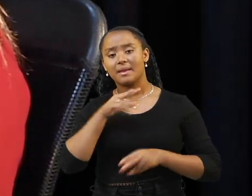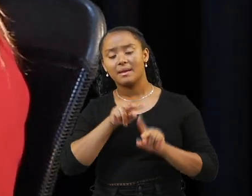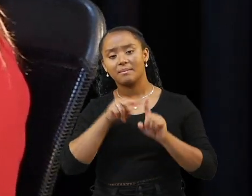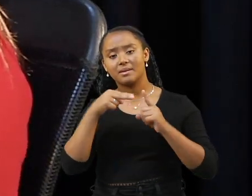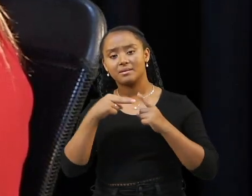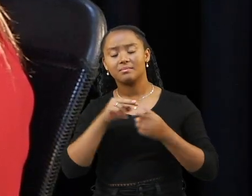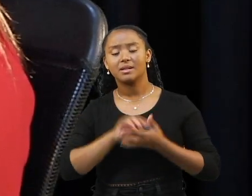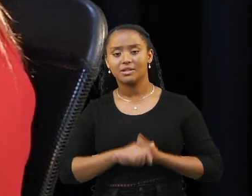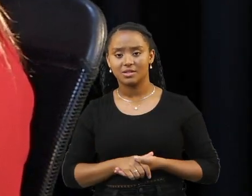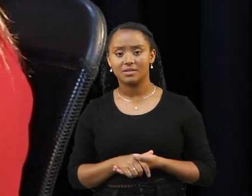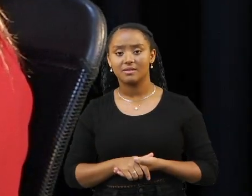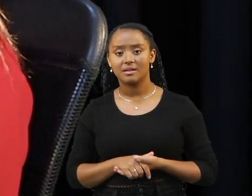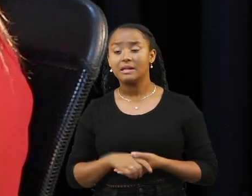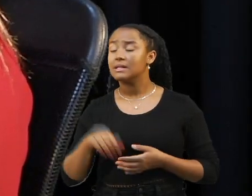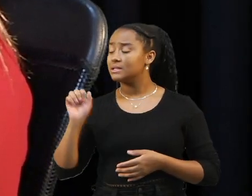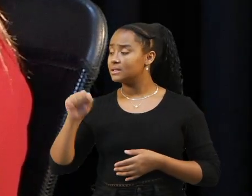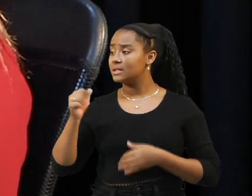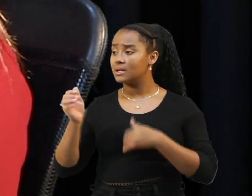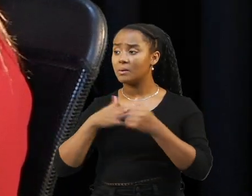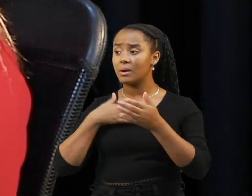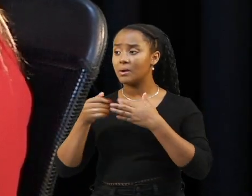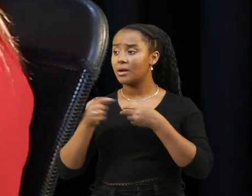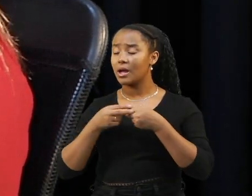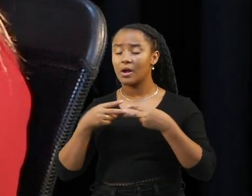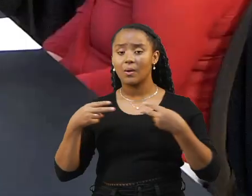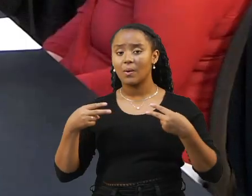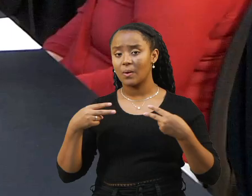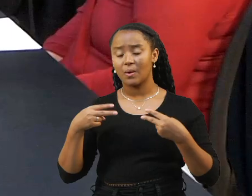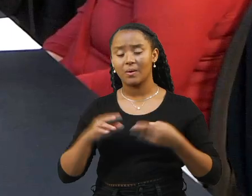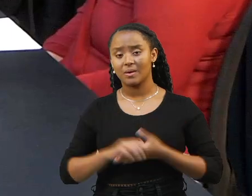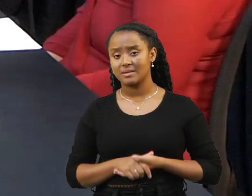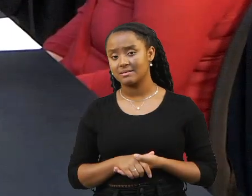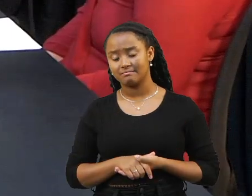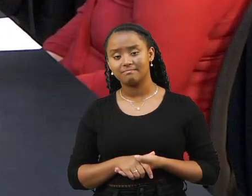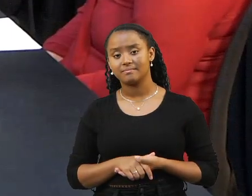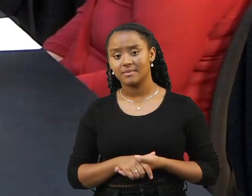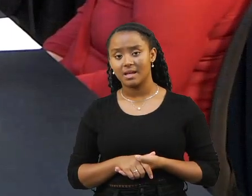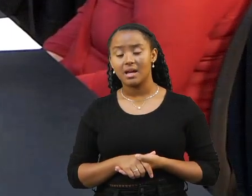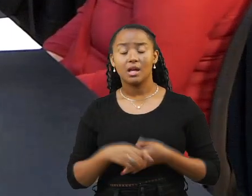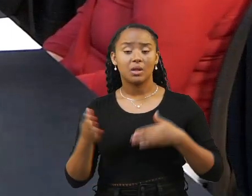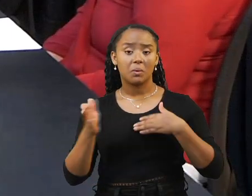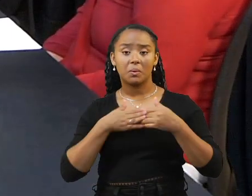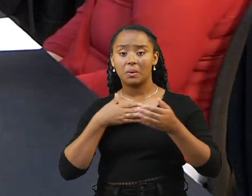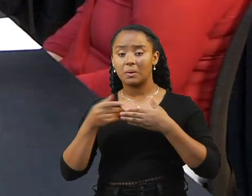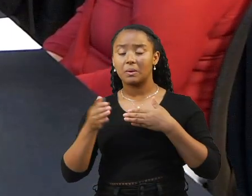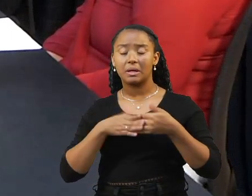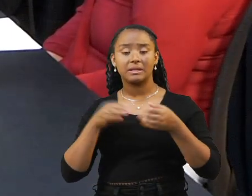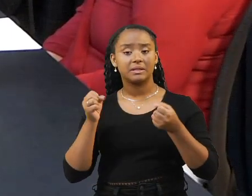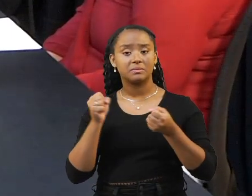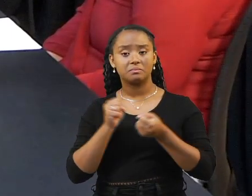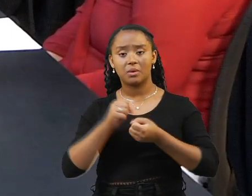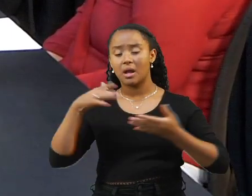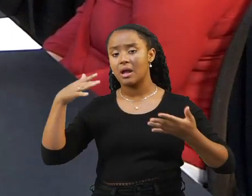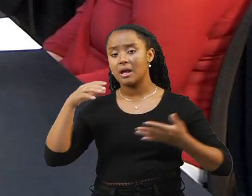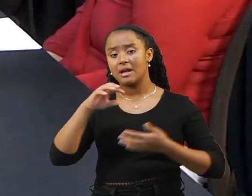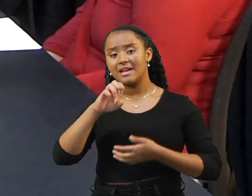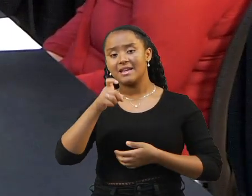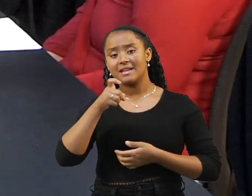que é extraordinário para mim. Qualquer que seja o extraordinário, né? Não é, Josi? Então,